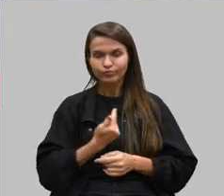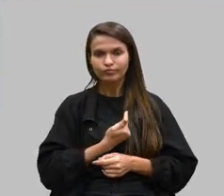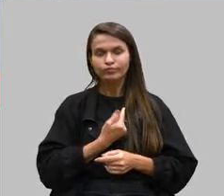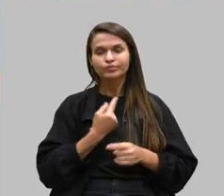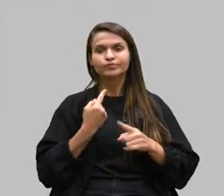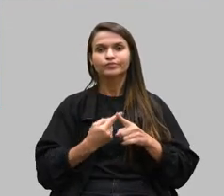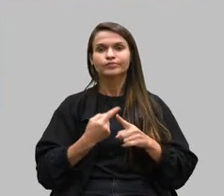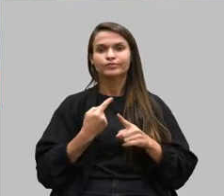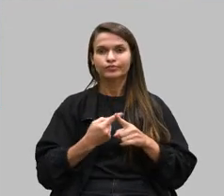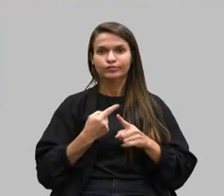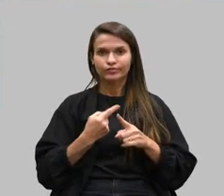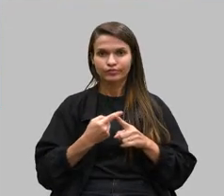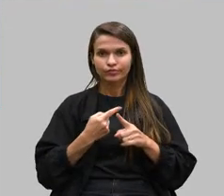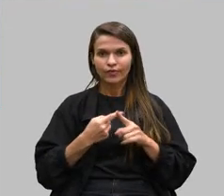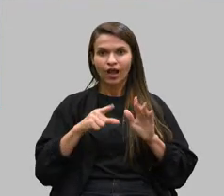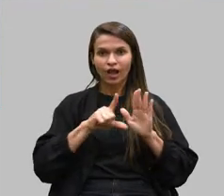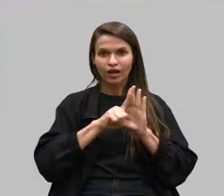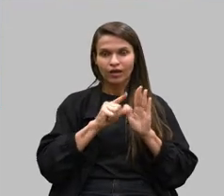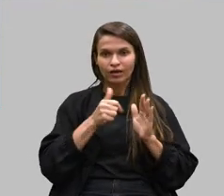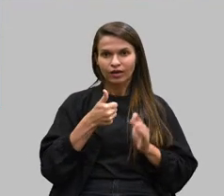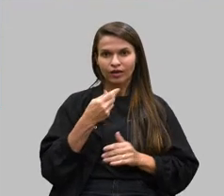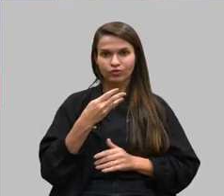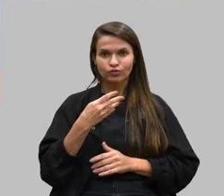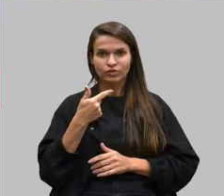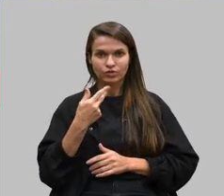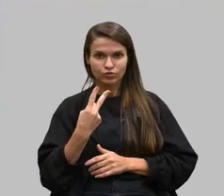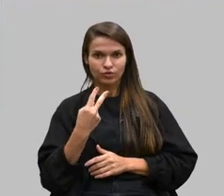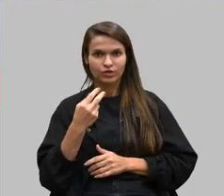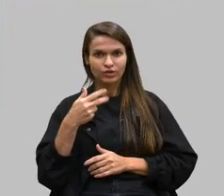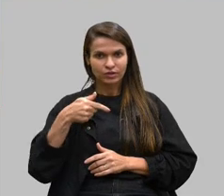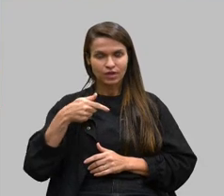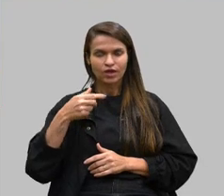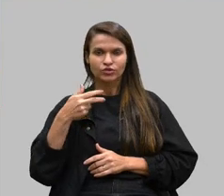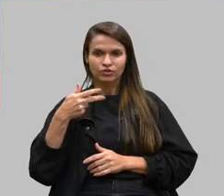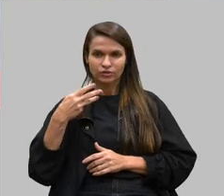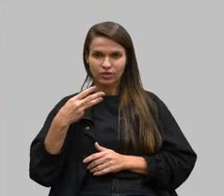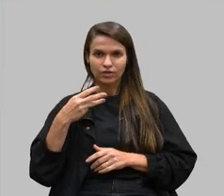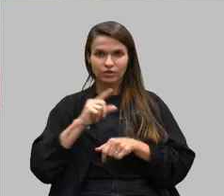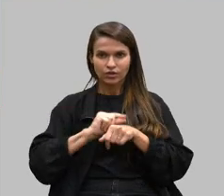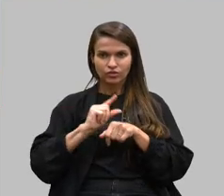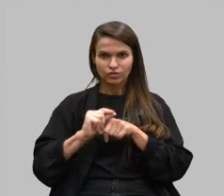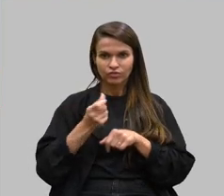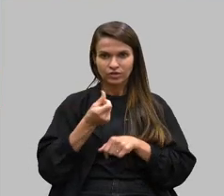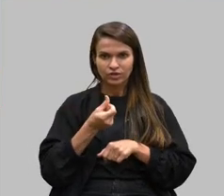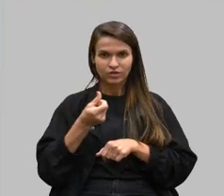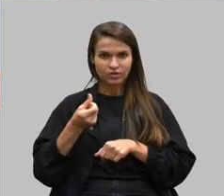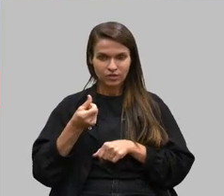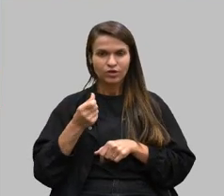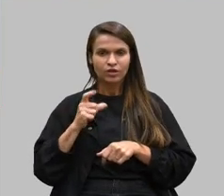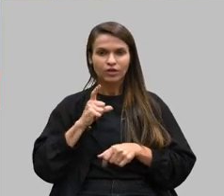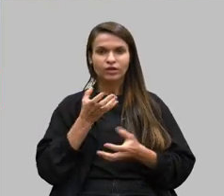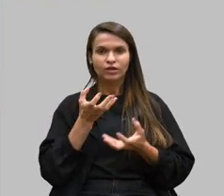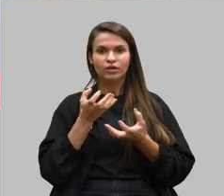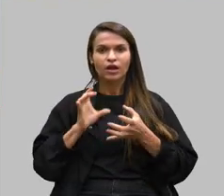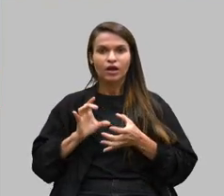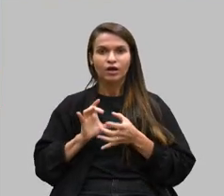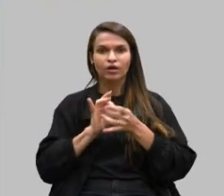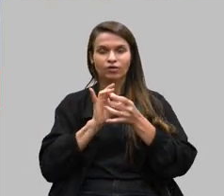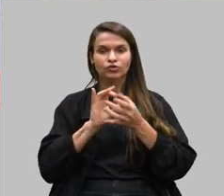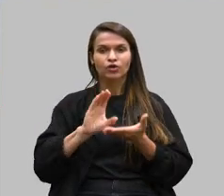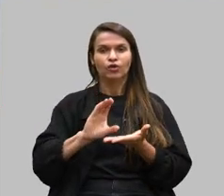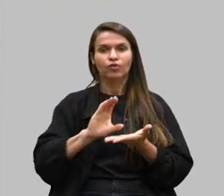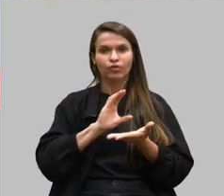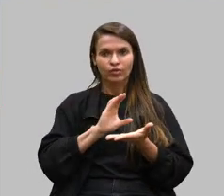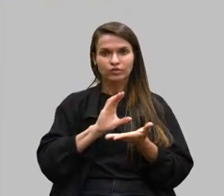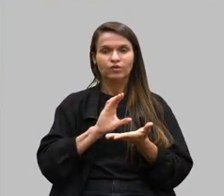por a lei 14273 em seu artigo 66 cria as vinculações de recursos